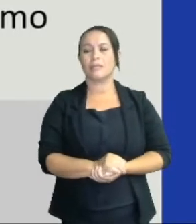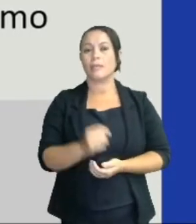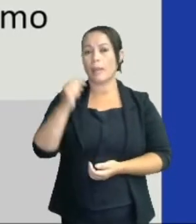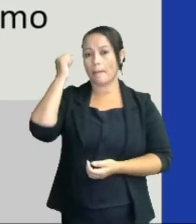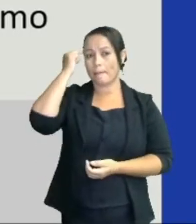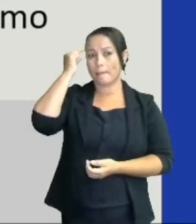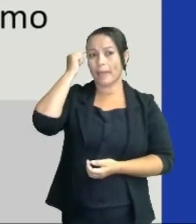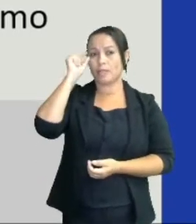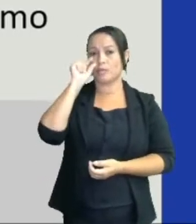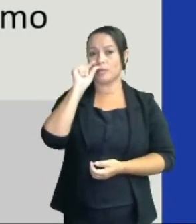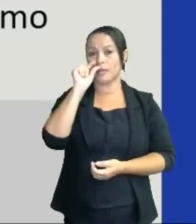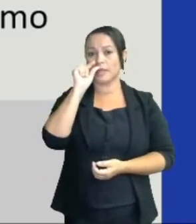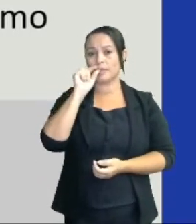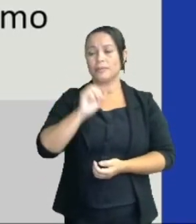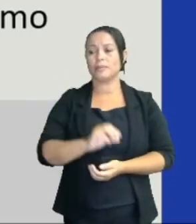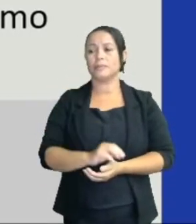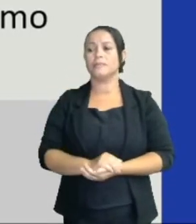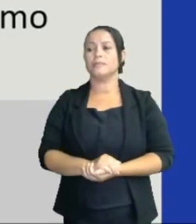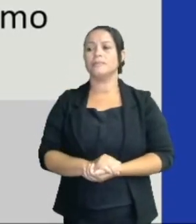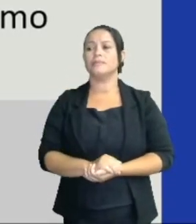Pensa um pouquinho.